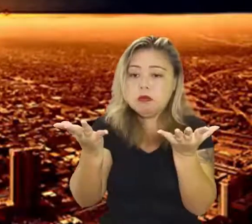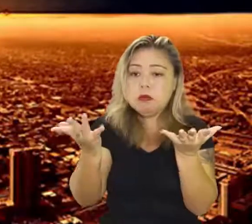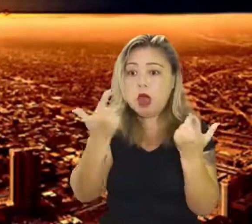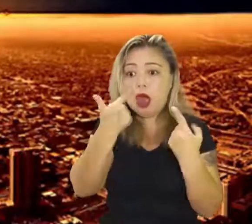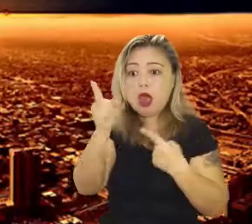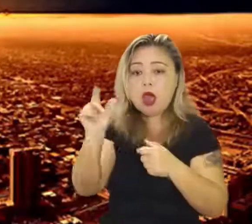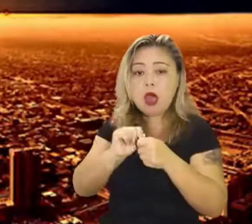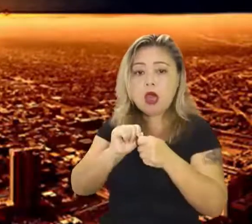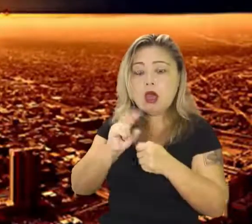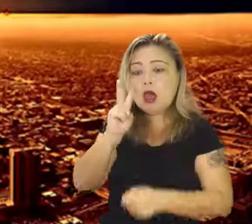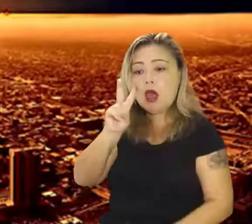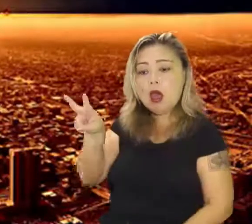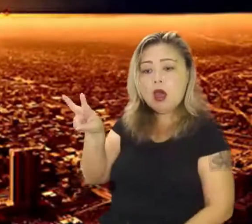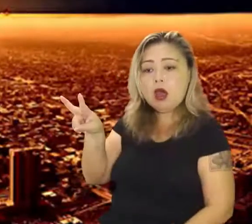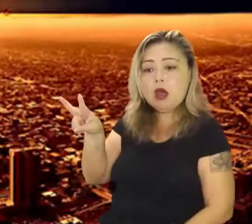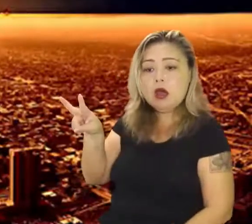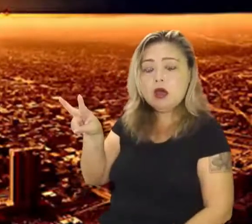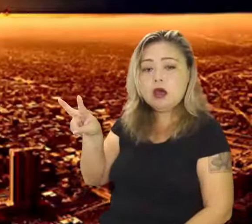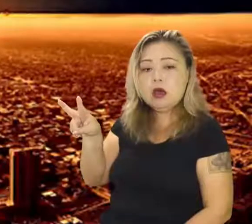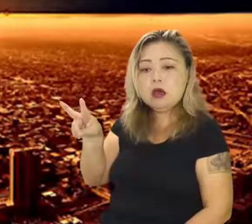Albert Einstein, quando olha